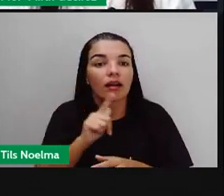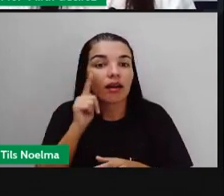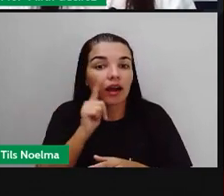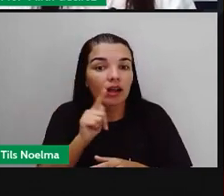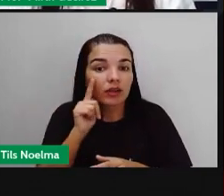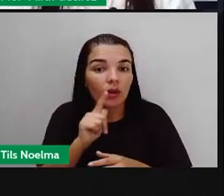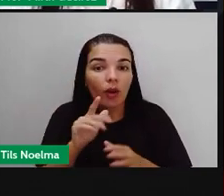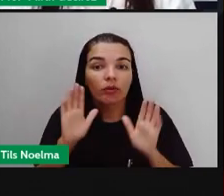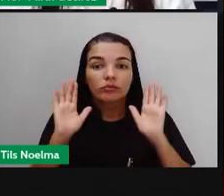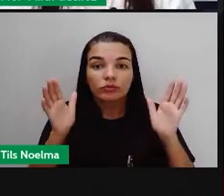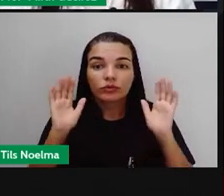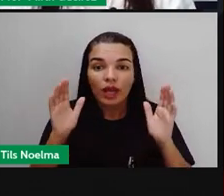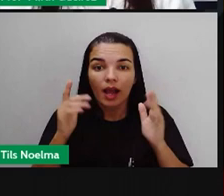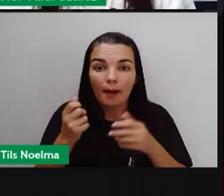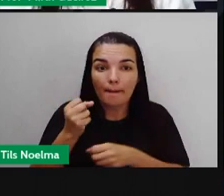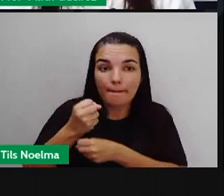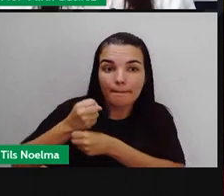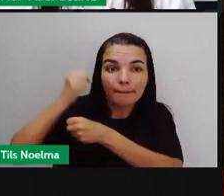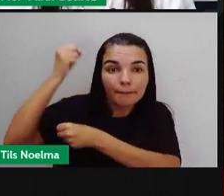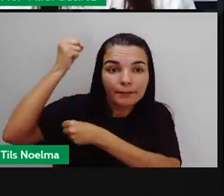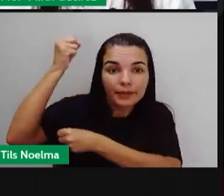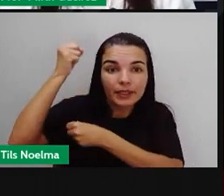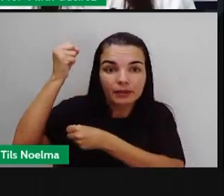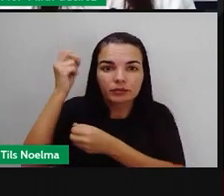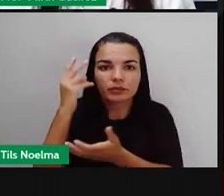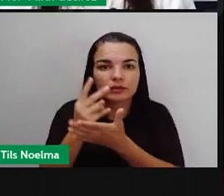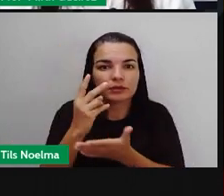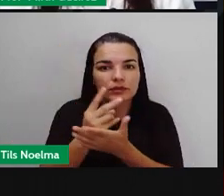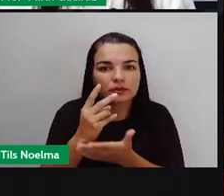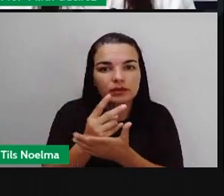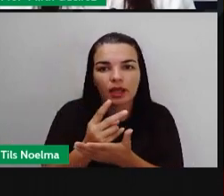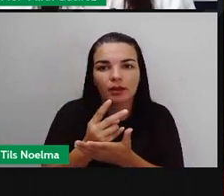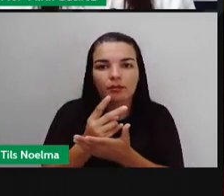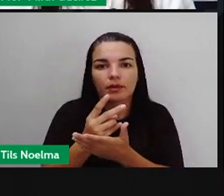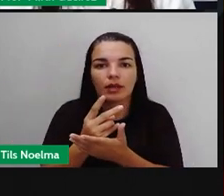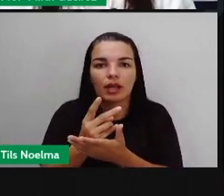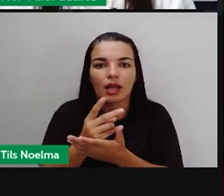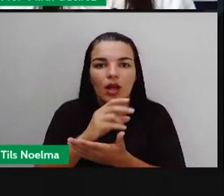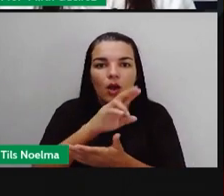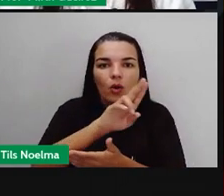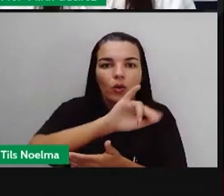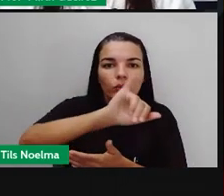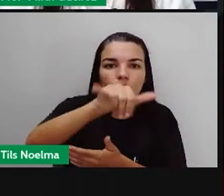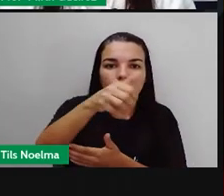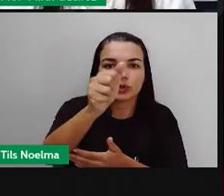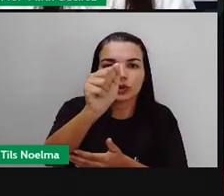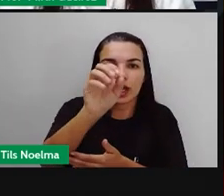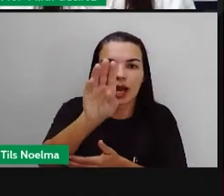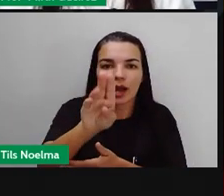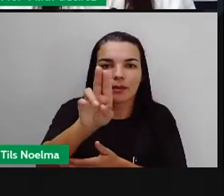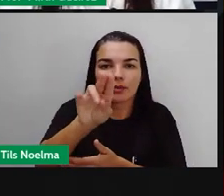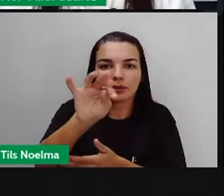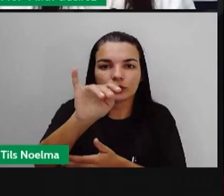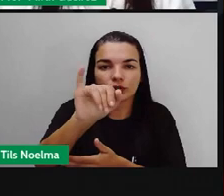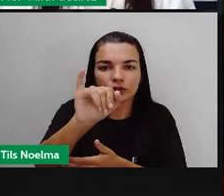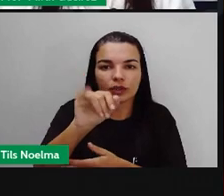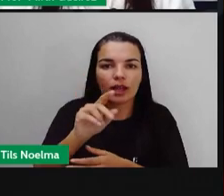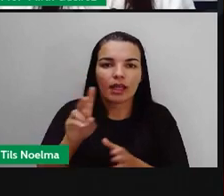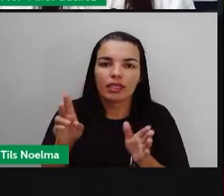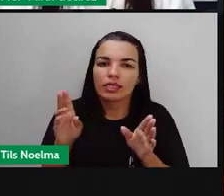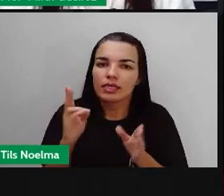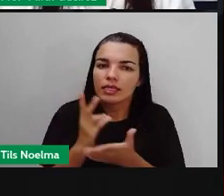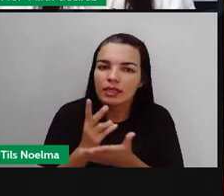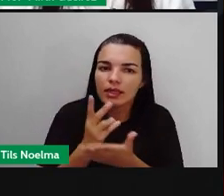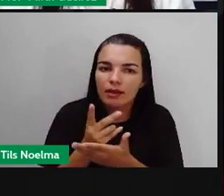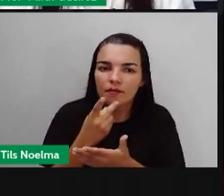e também por Rota de Colisão. Dentre outros, escreveu E Por Falar em Amor, Contos de